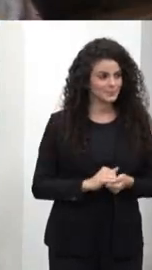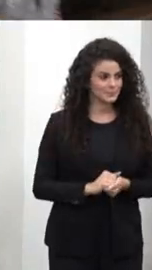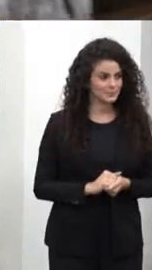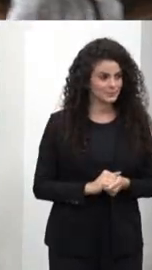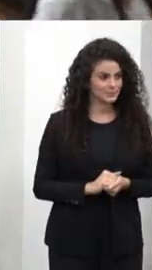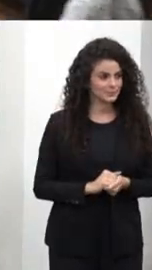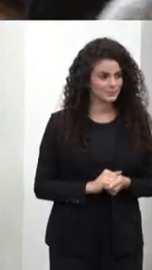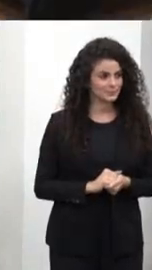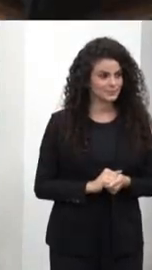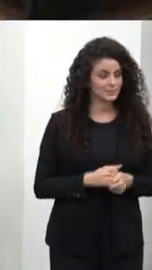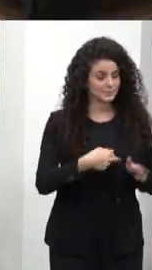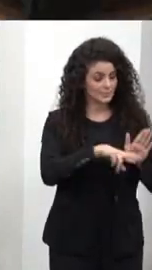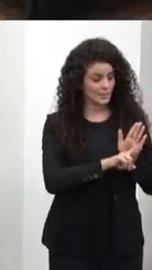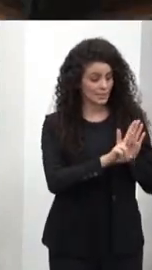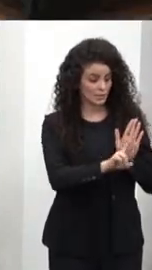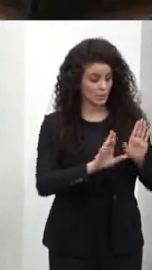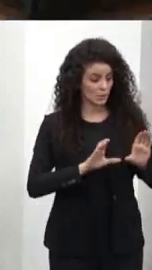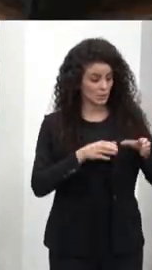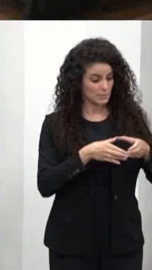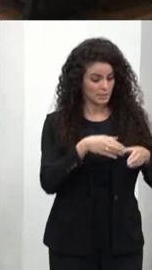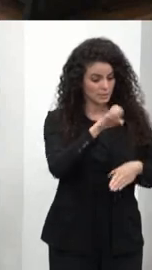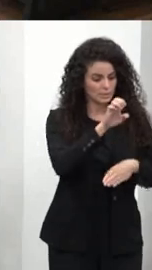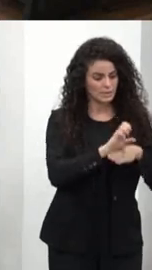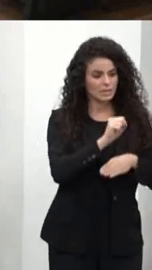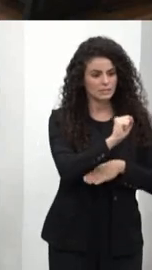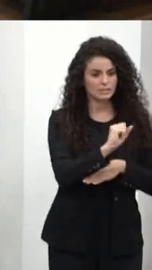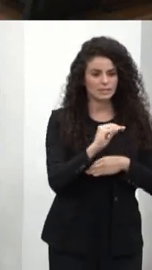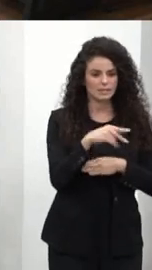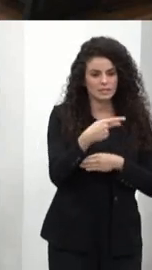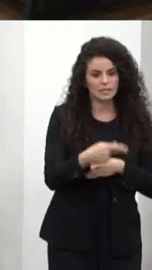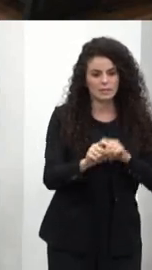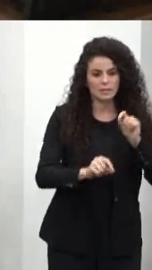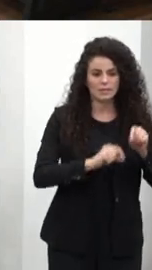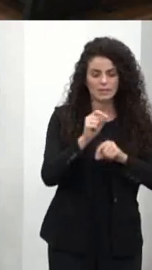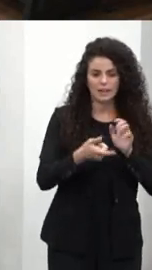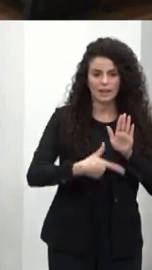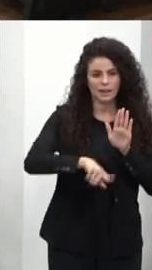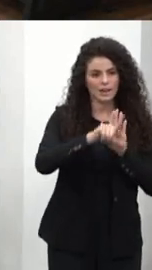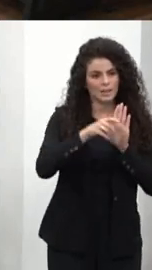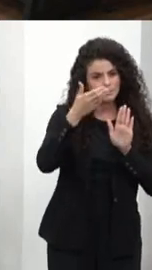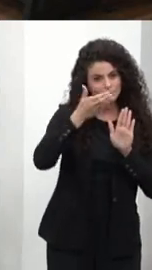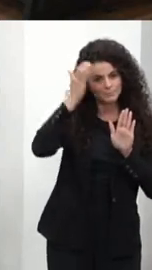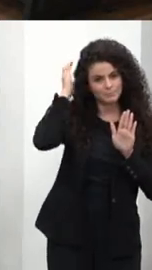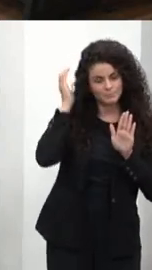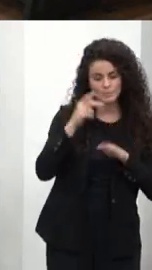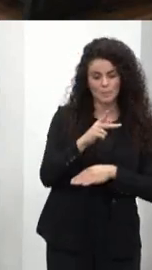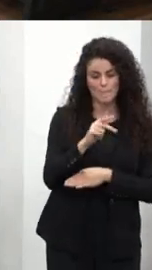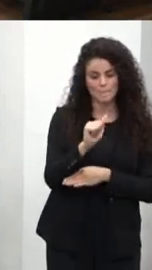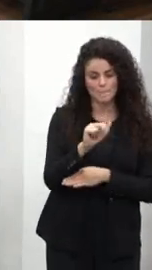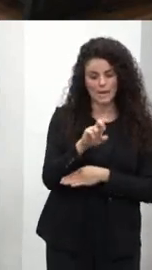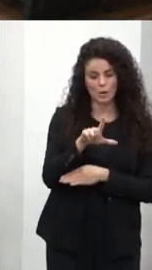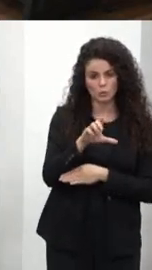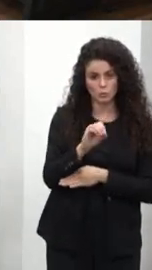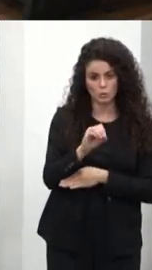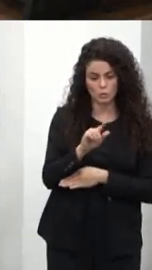senhora representante do comitê Estadual de Santa Catarina da Lei Paulo Gustavo Rafaela catarinas